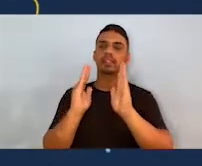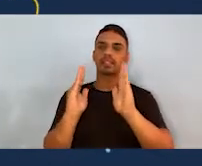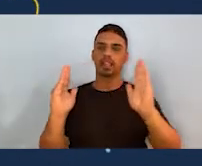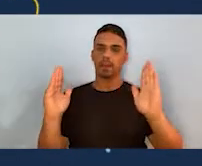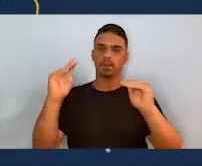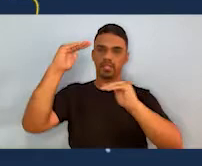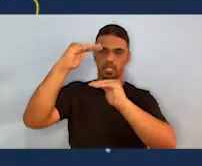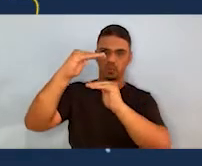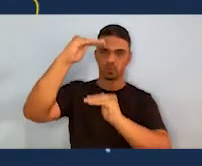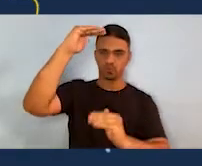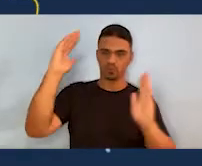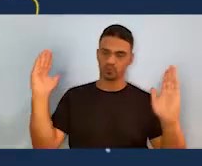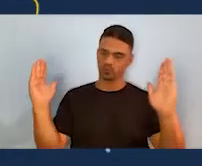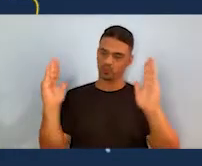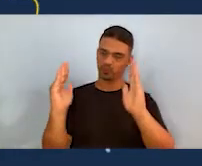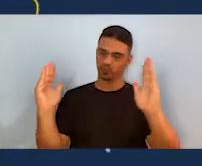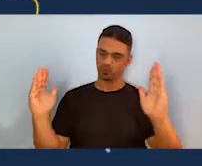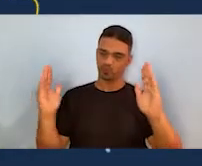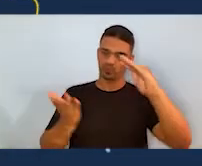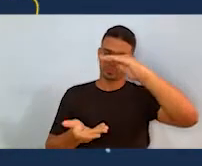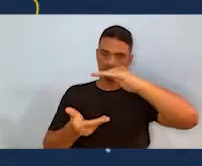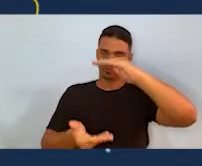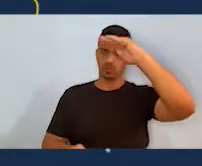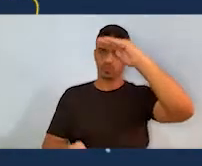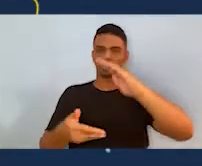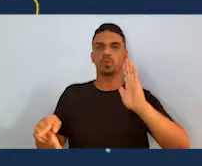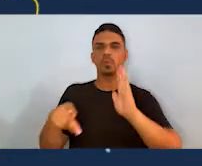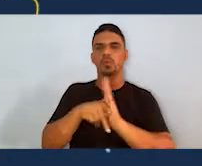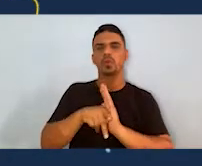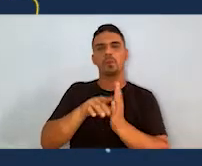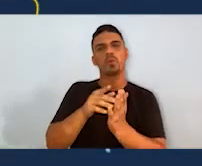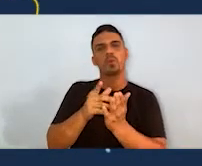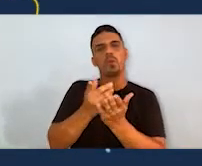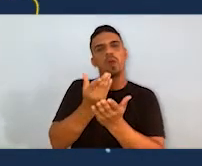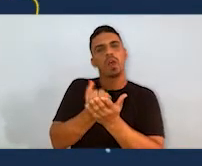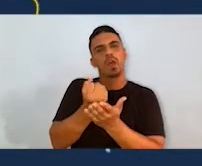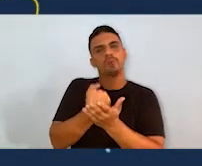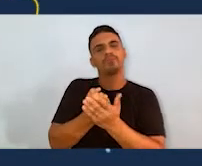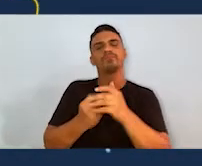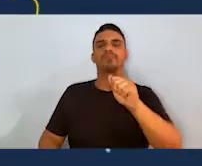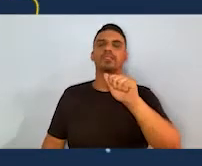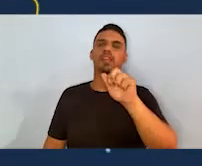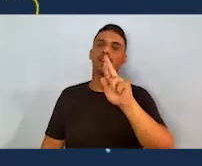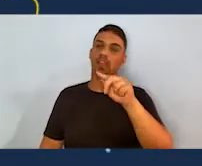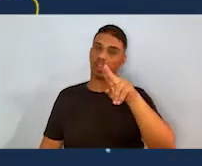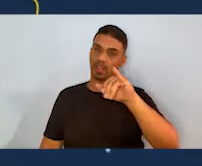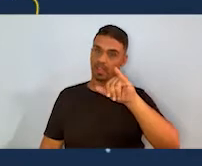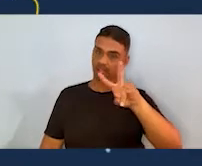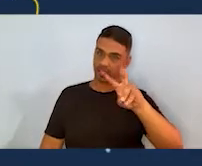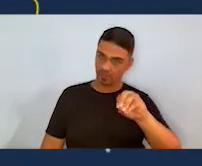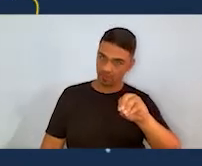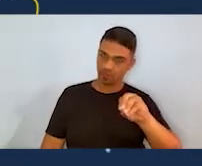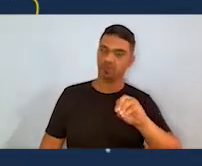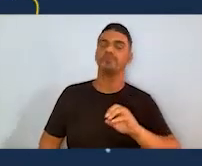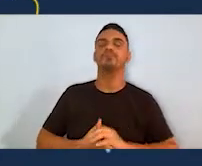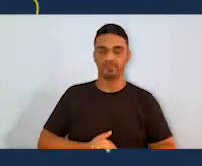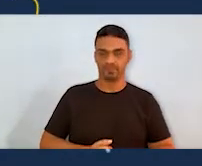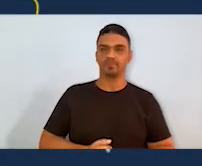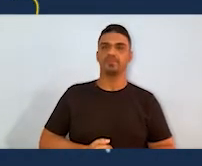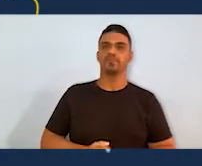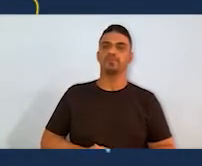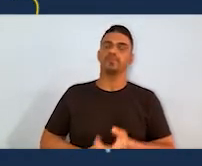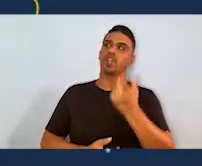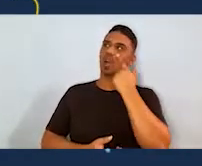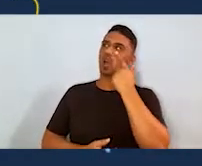arquivo. Então, aqui no Piskel, se você entrar na engrenagenzinha, você vai nas opções, né? E a